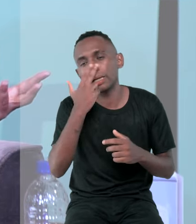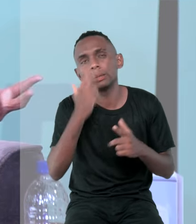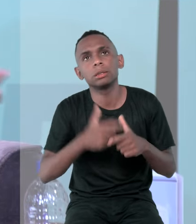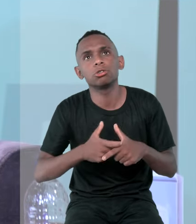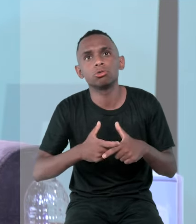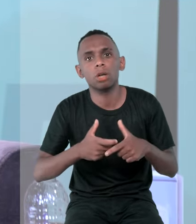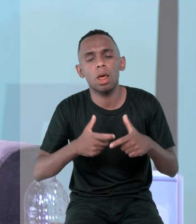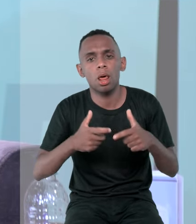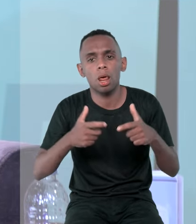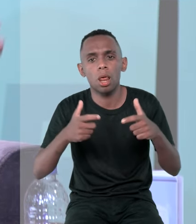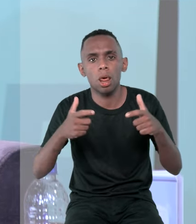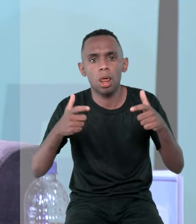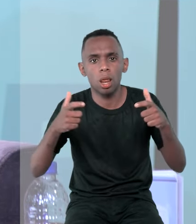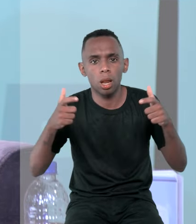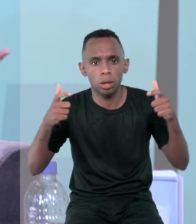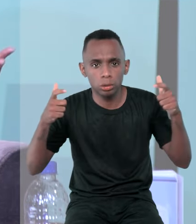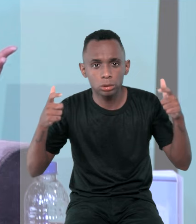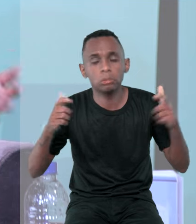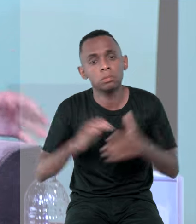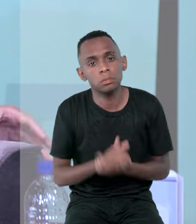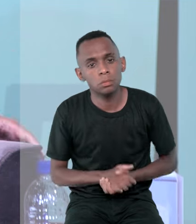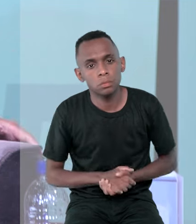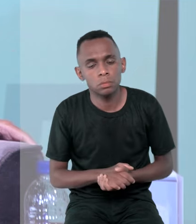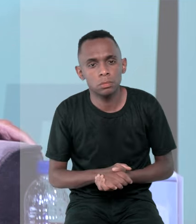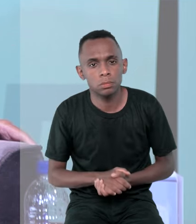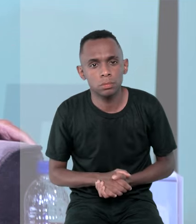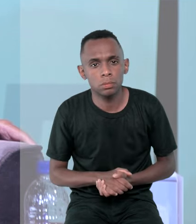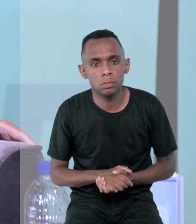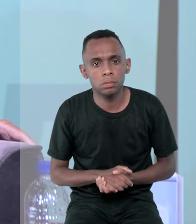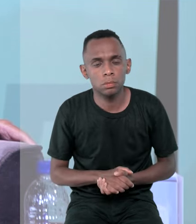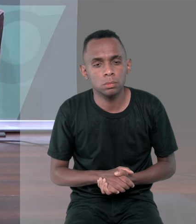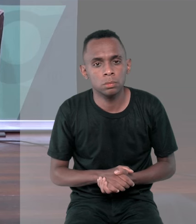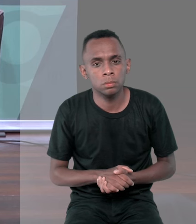no Brasil, de um obscurantismo tão grande?